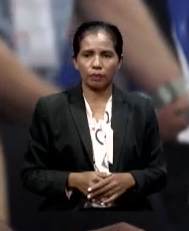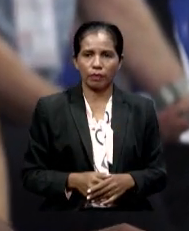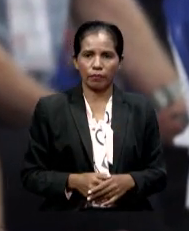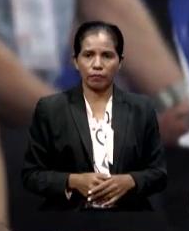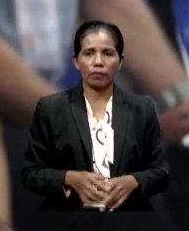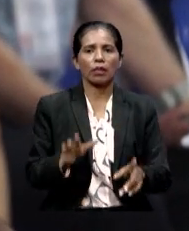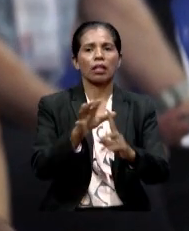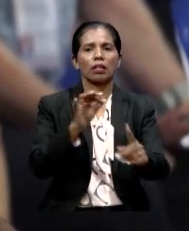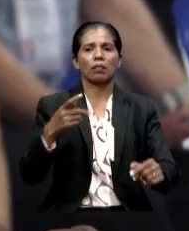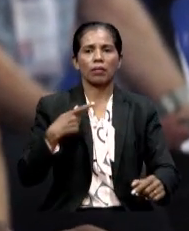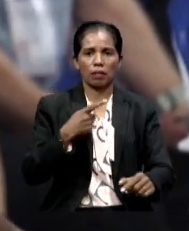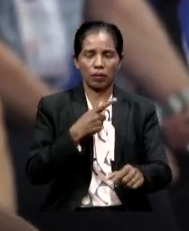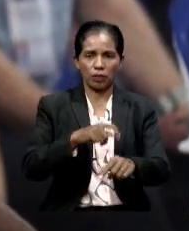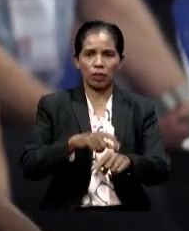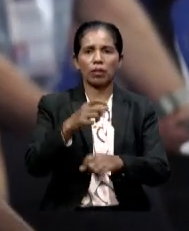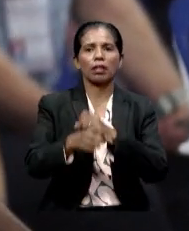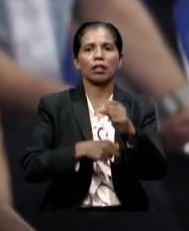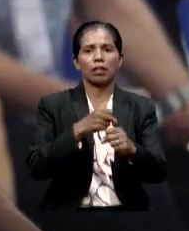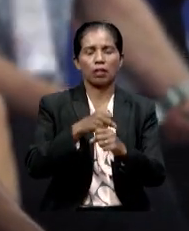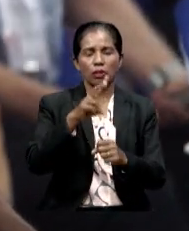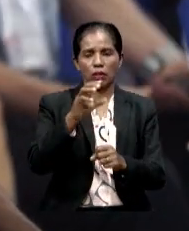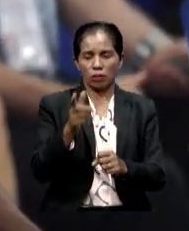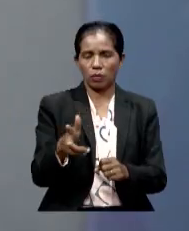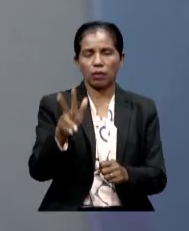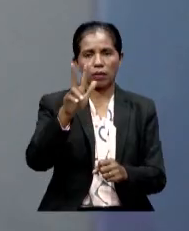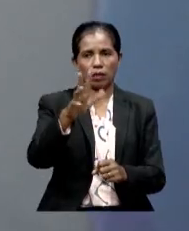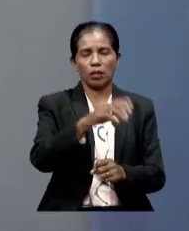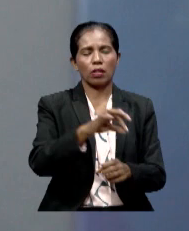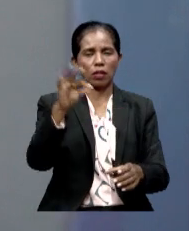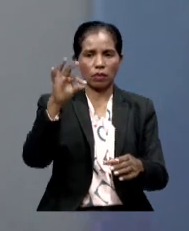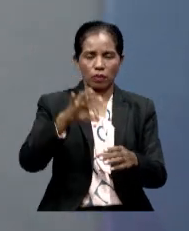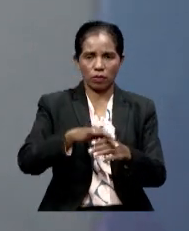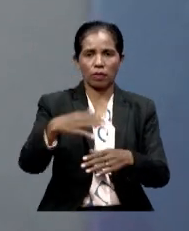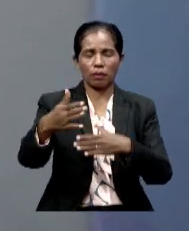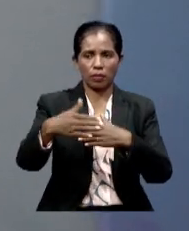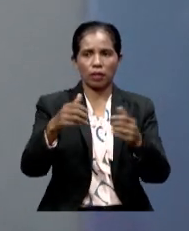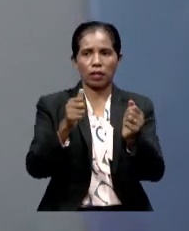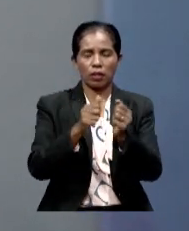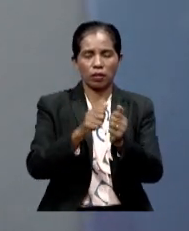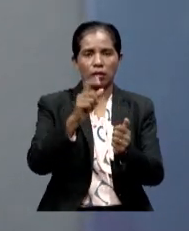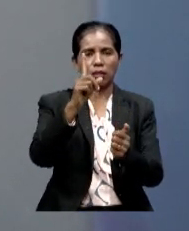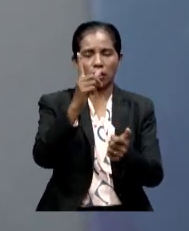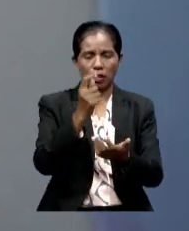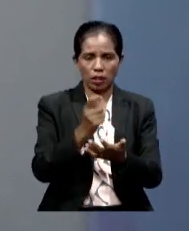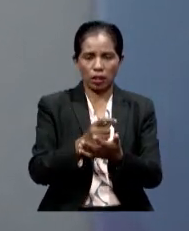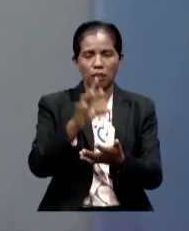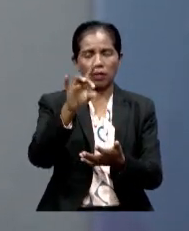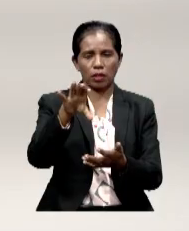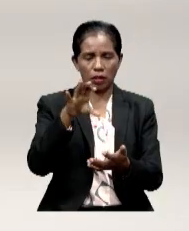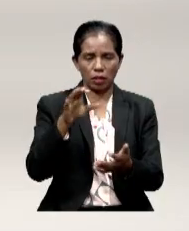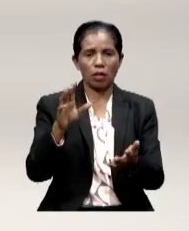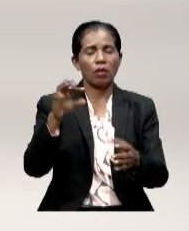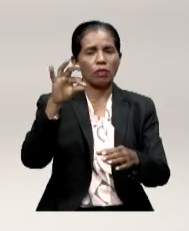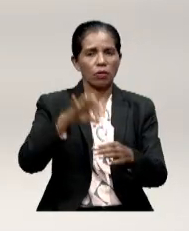a eleição parlamentar tinha rihun rua ronulu recentolo e a voto válido besic rihun atus hitu, voto branco